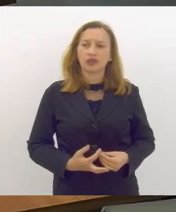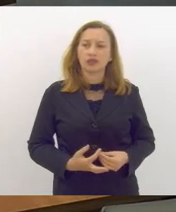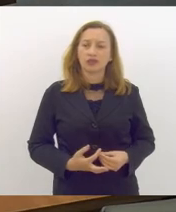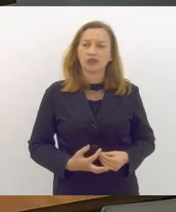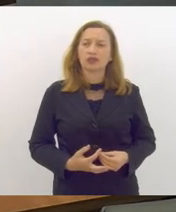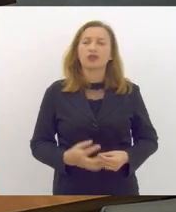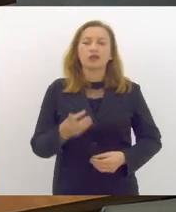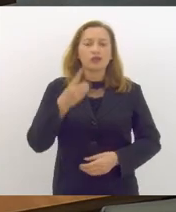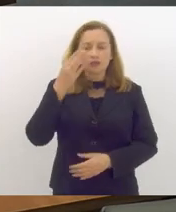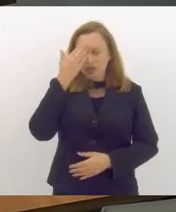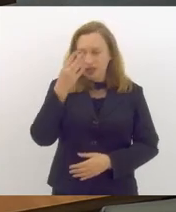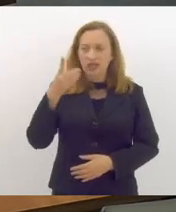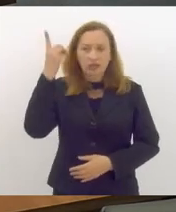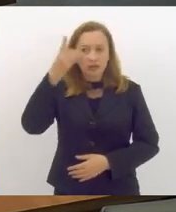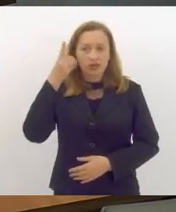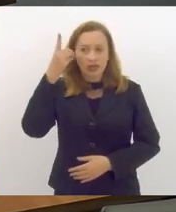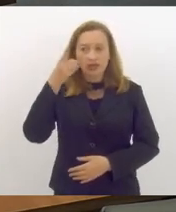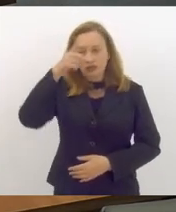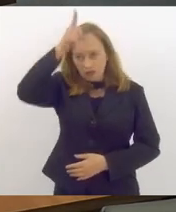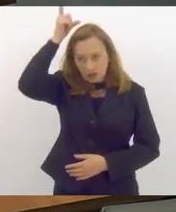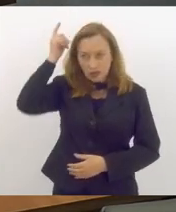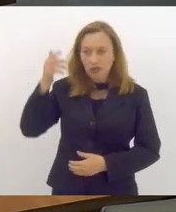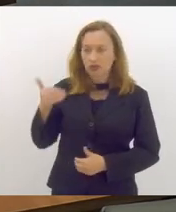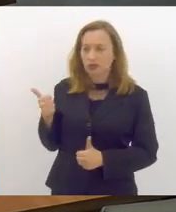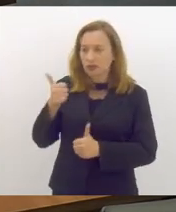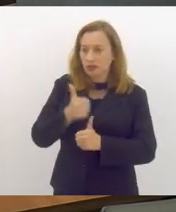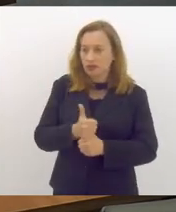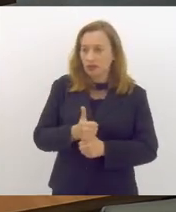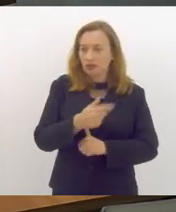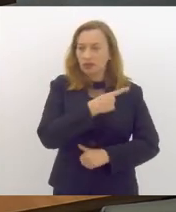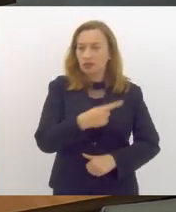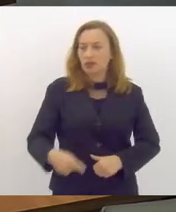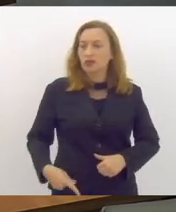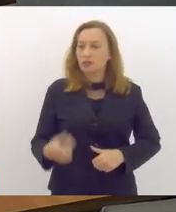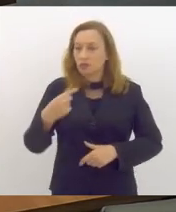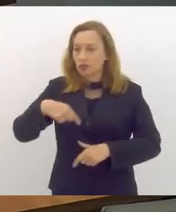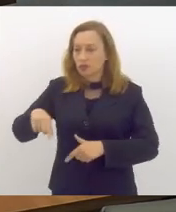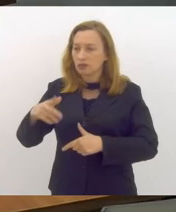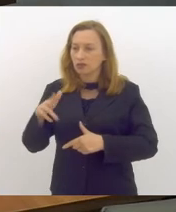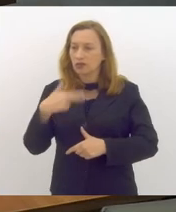Obrigado, deputado Luiz Paulo. Chamo Vossa Excelência para assumir a presidência dos trabalhos.